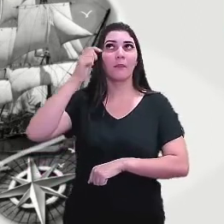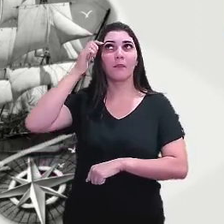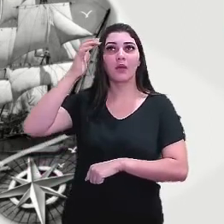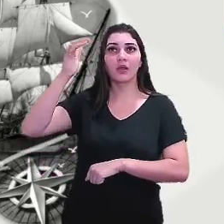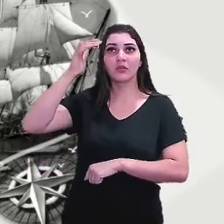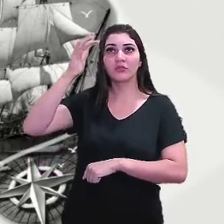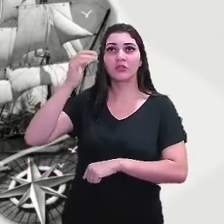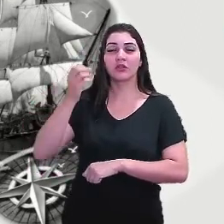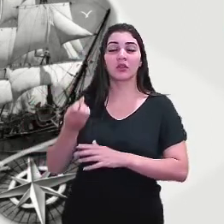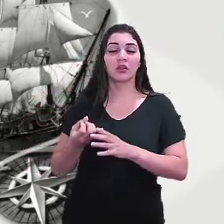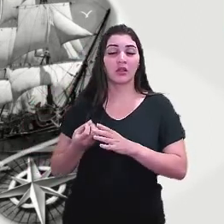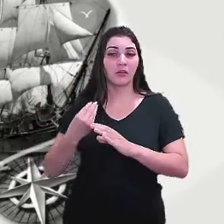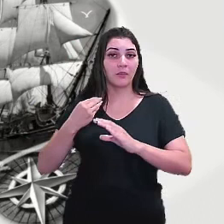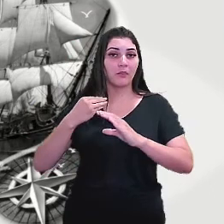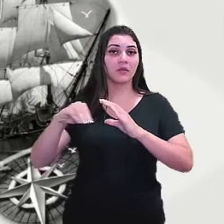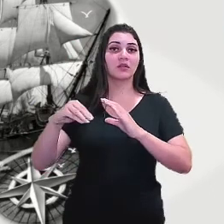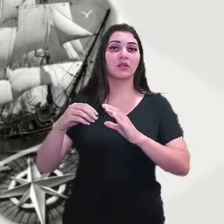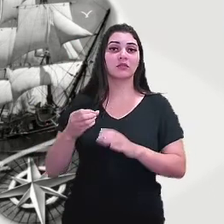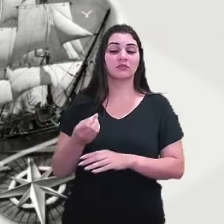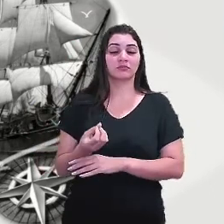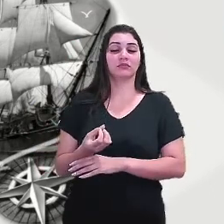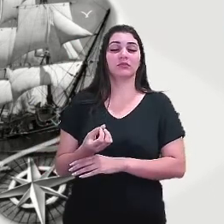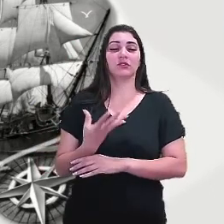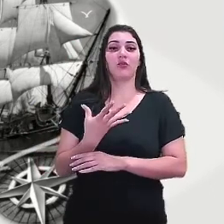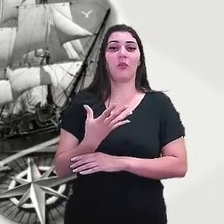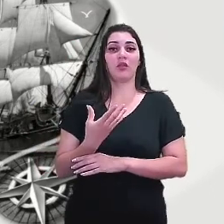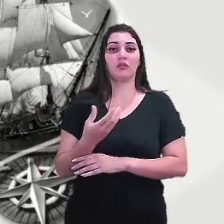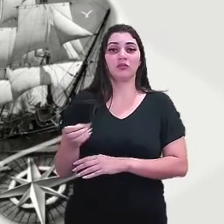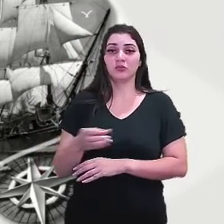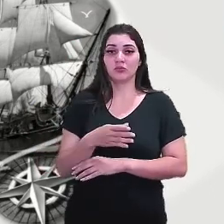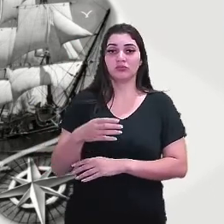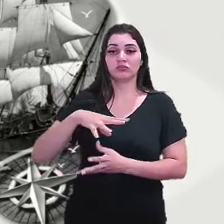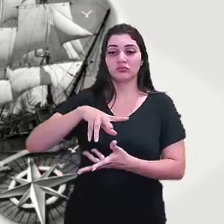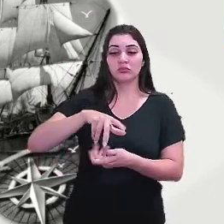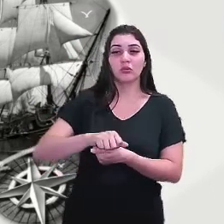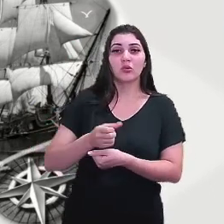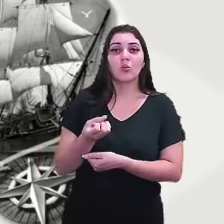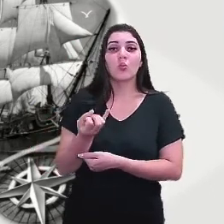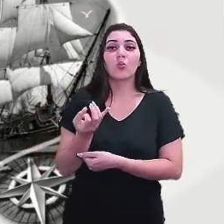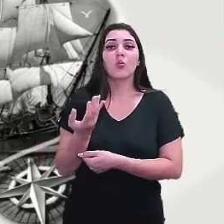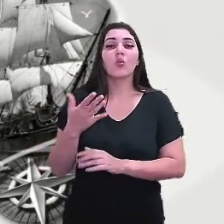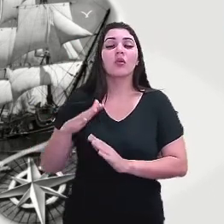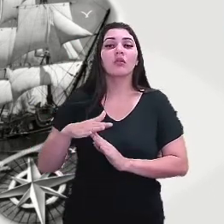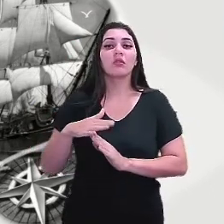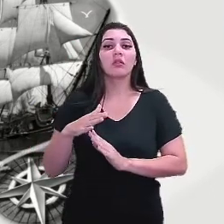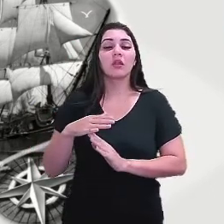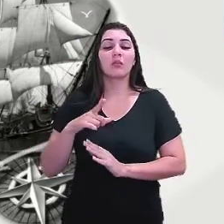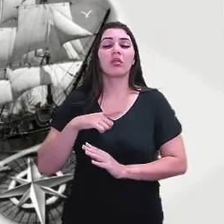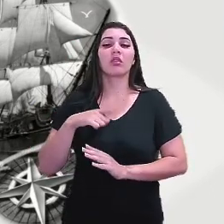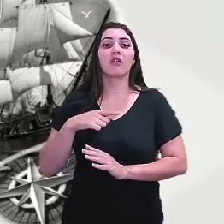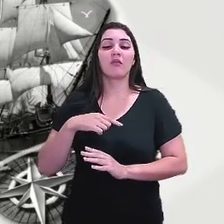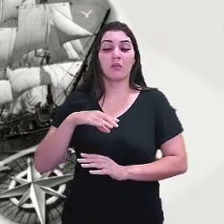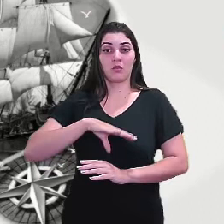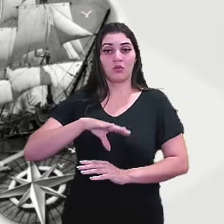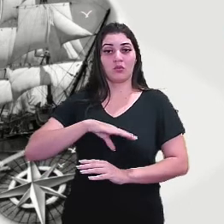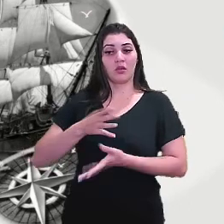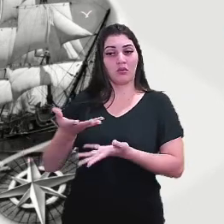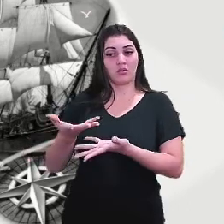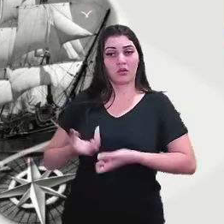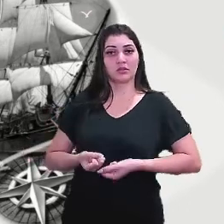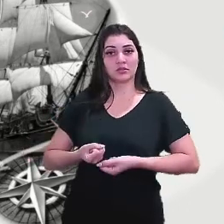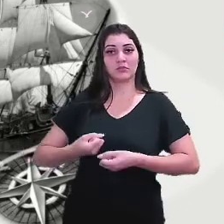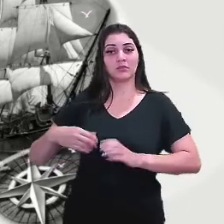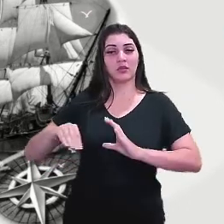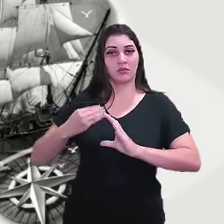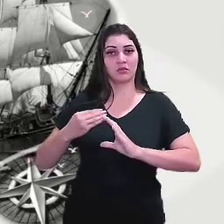da descoberta de um novo mundo, a descoberta do Brasil. Quanto tempo não levou para Portugal receber essa mensagem?